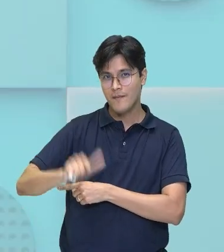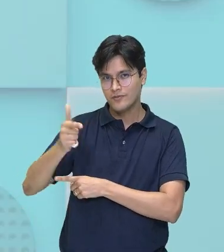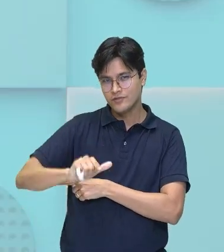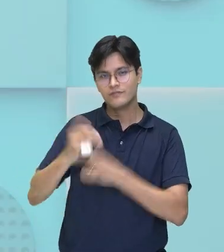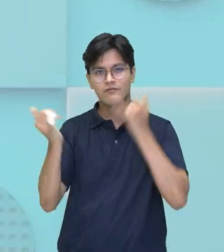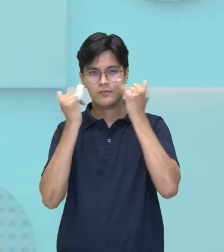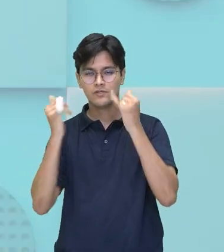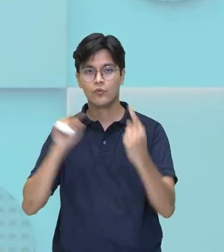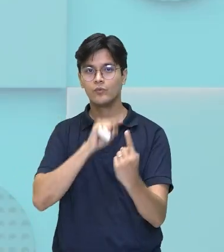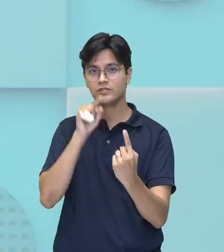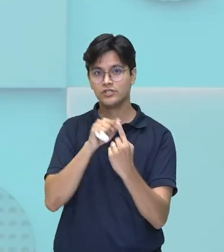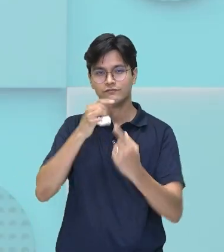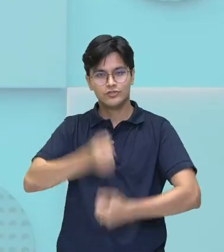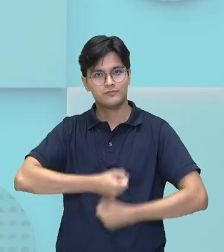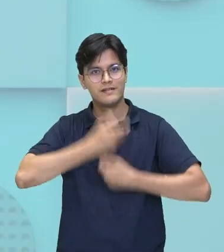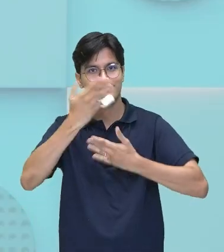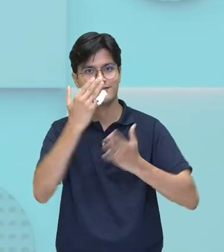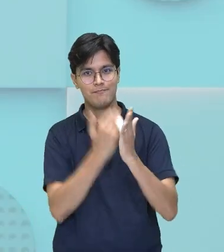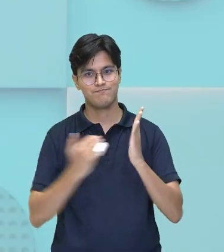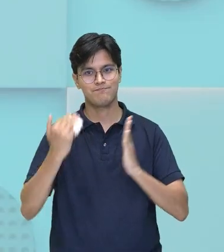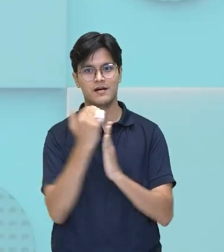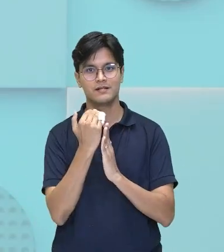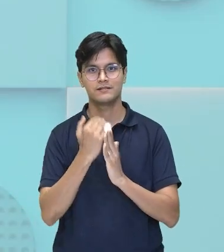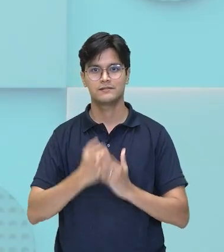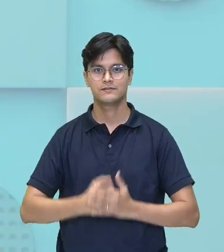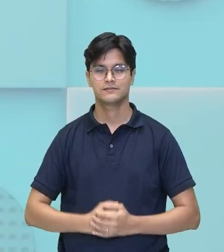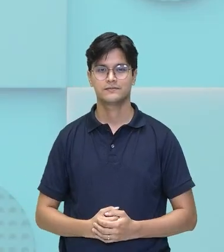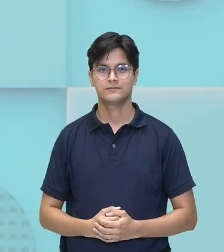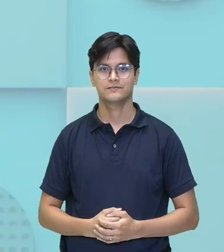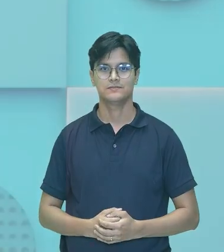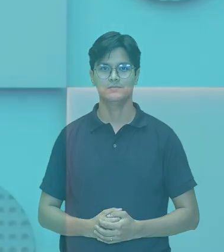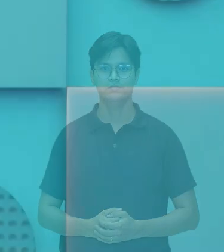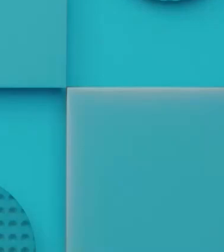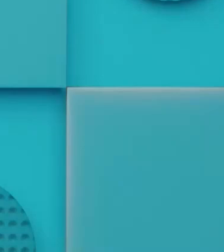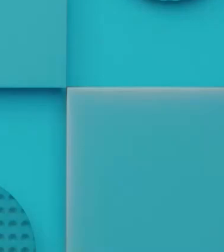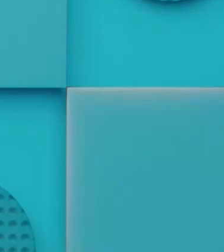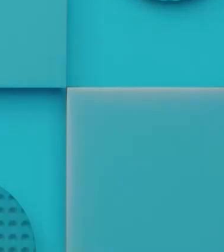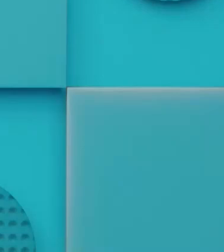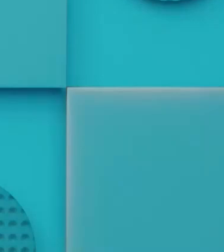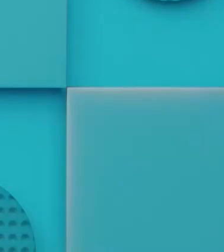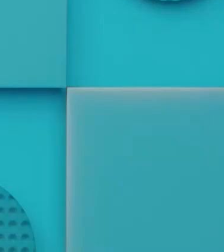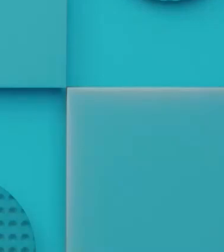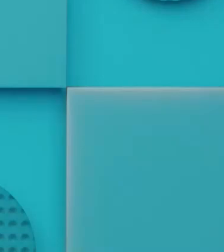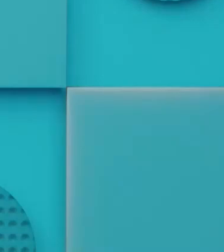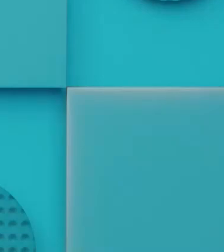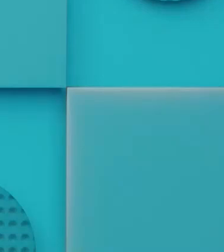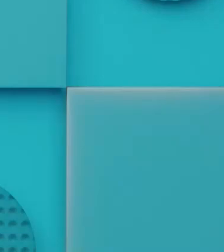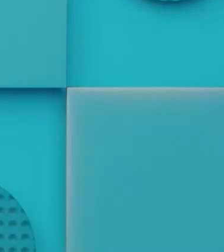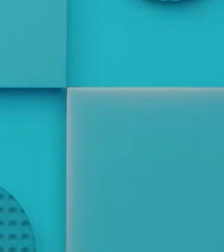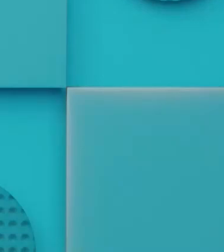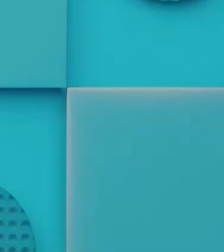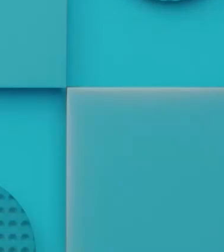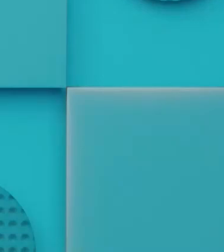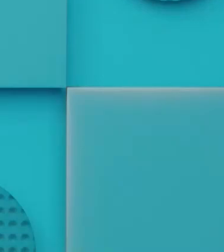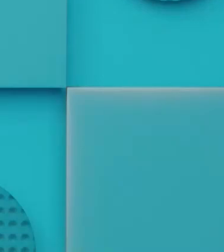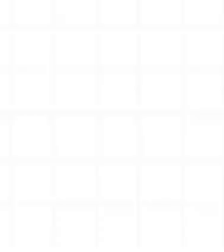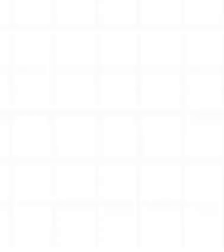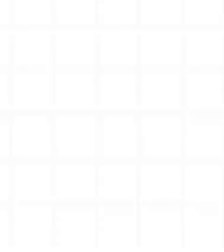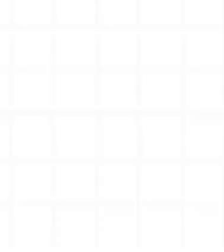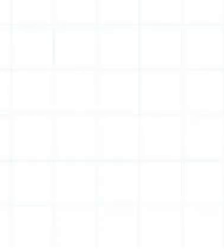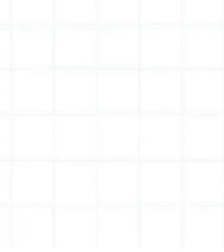intencional, para intensificar, certo? Muito bem. Vamos para mais um exemplo de vício de